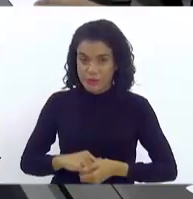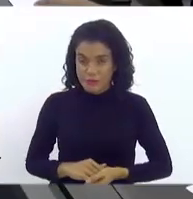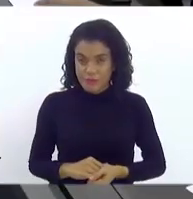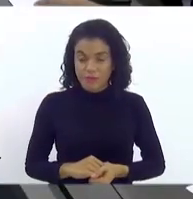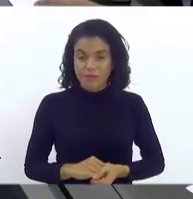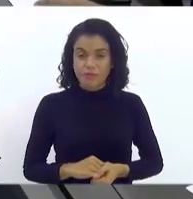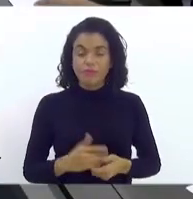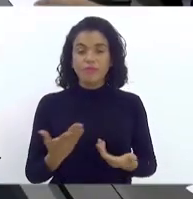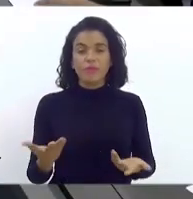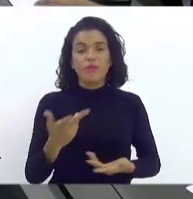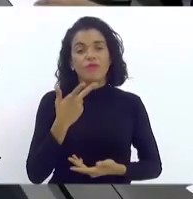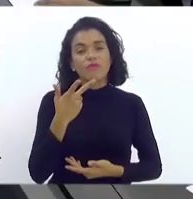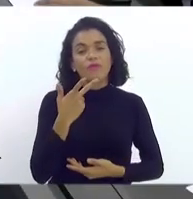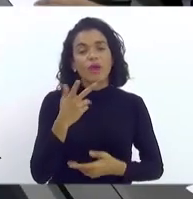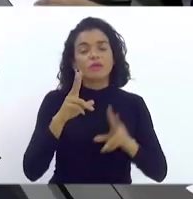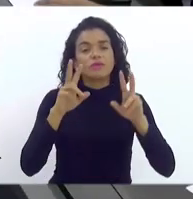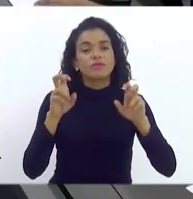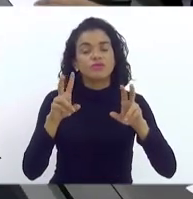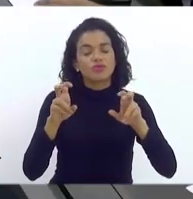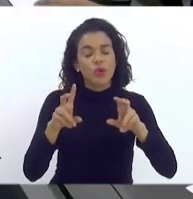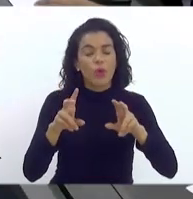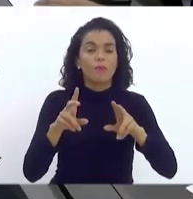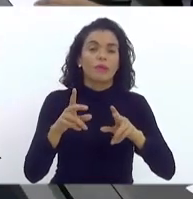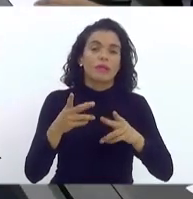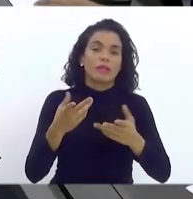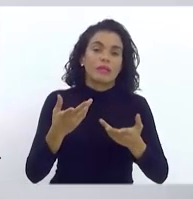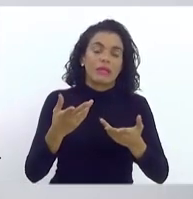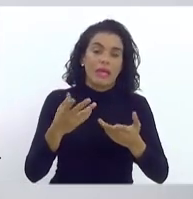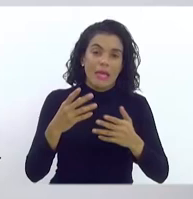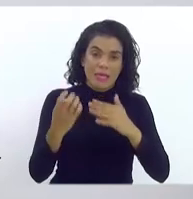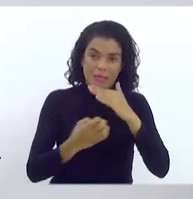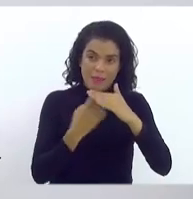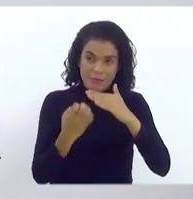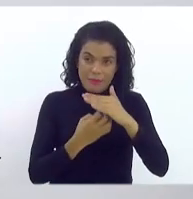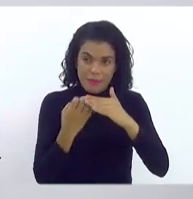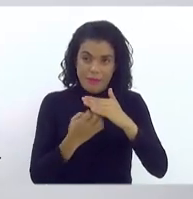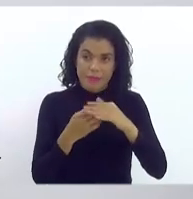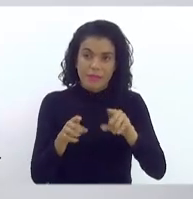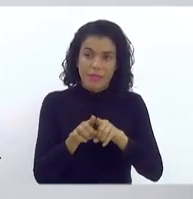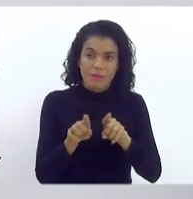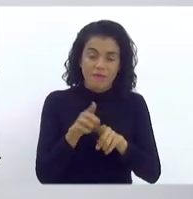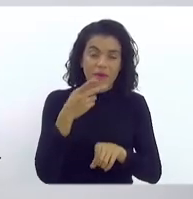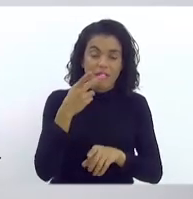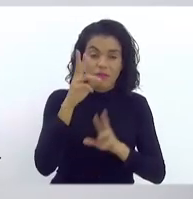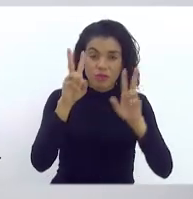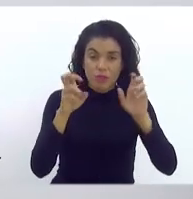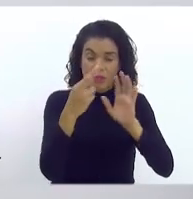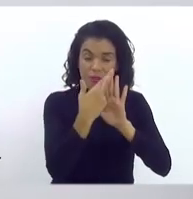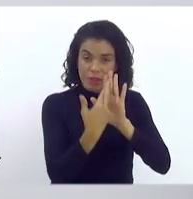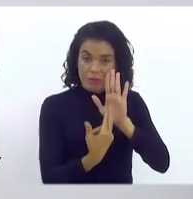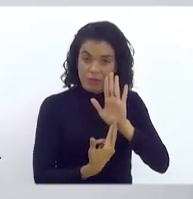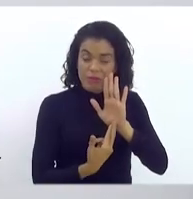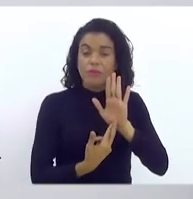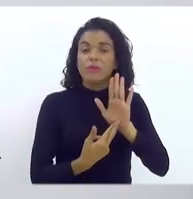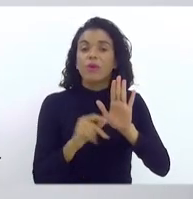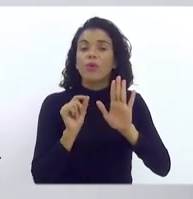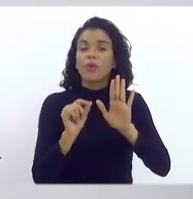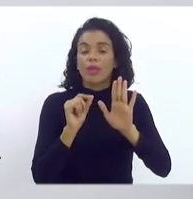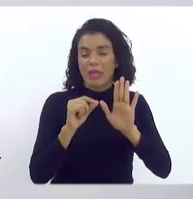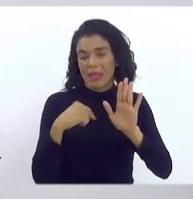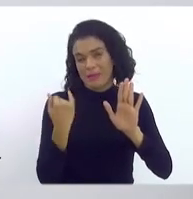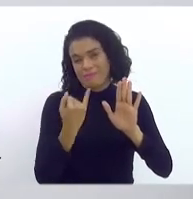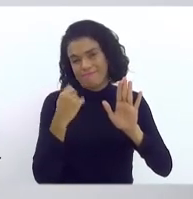quando a gente fala da margem, da rentabilidade da empresa, é importante, e aí vou entrar na questão regulatória, é importante a gente